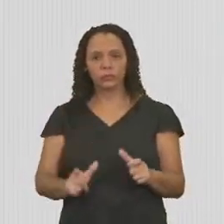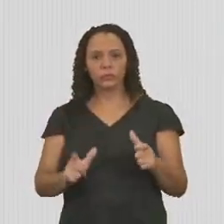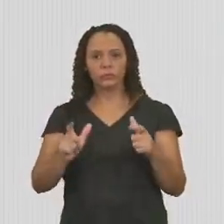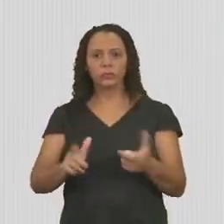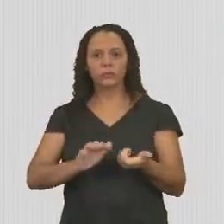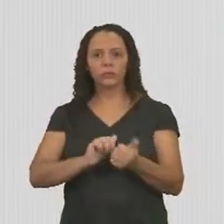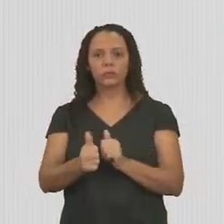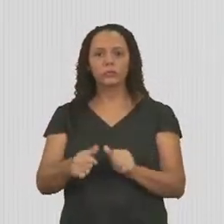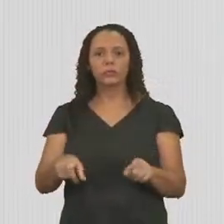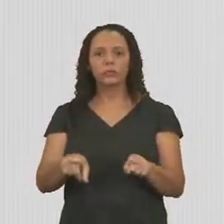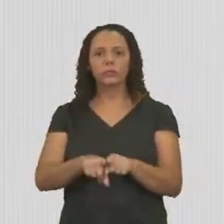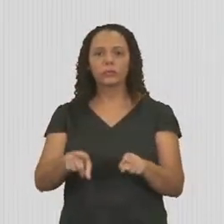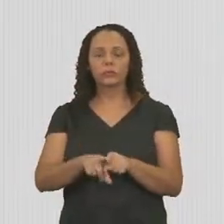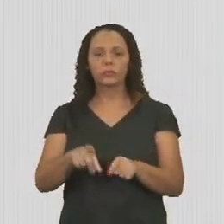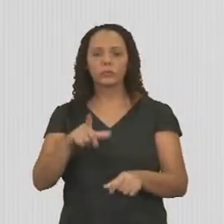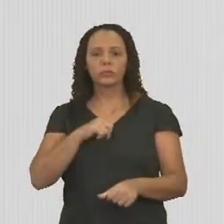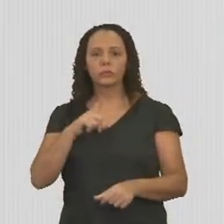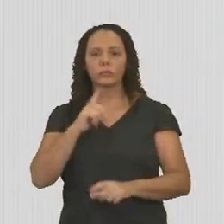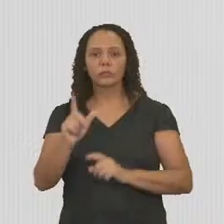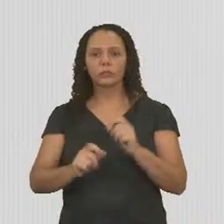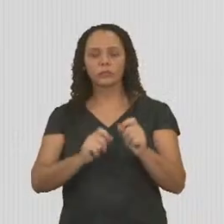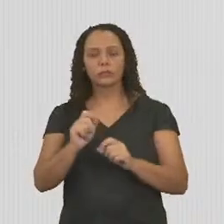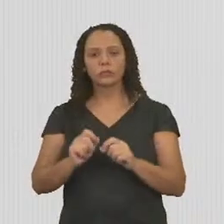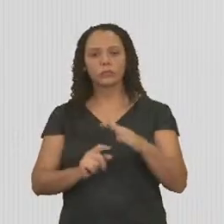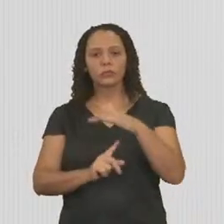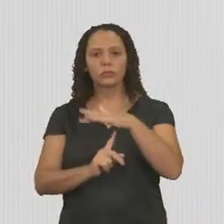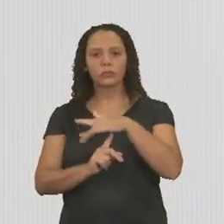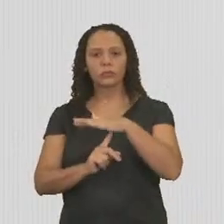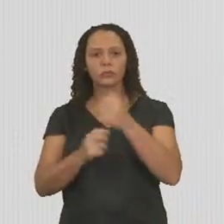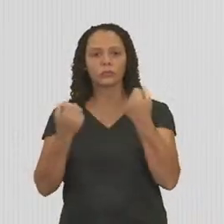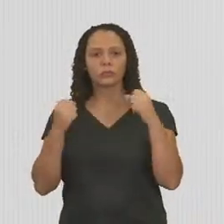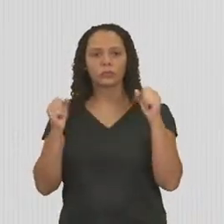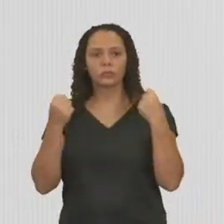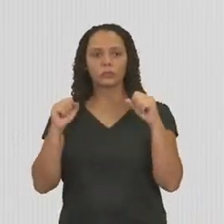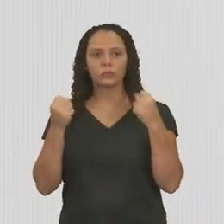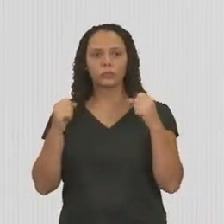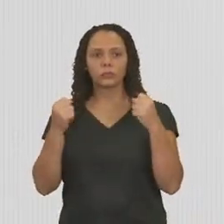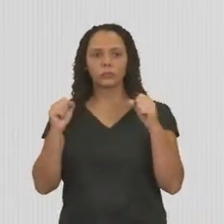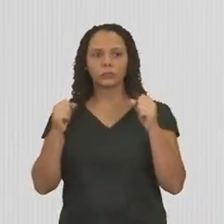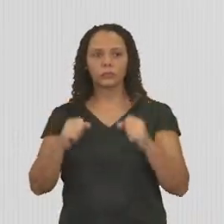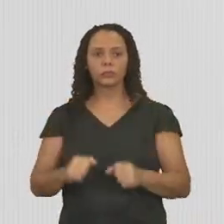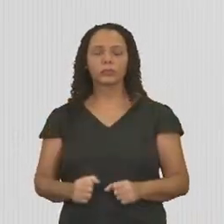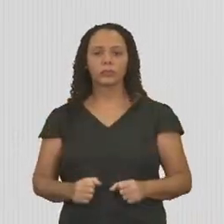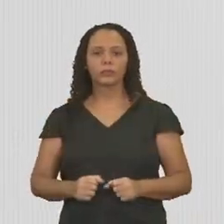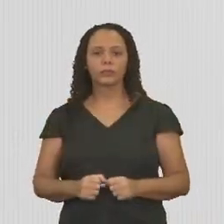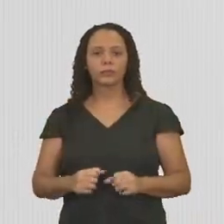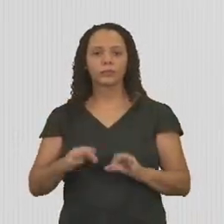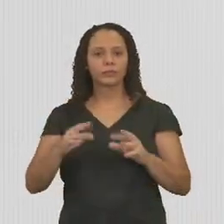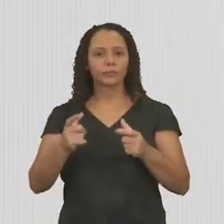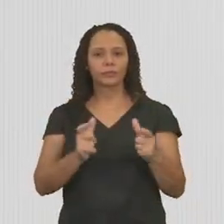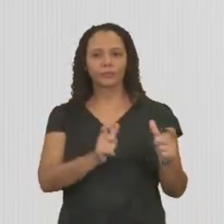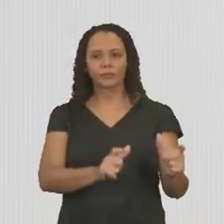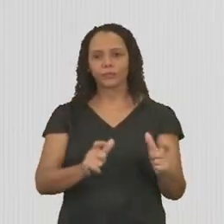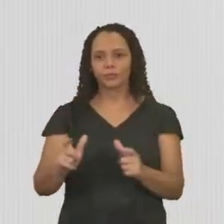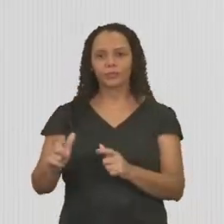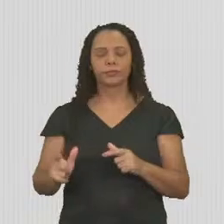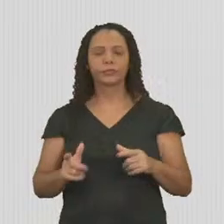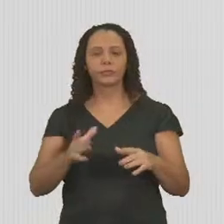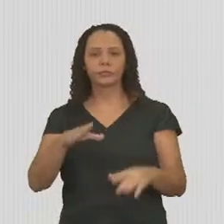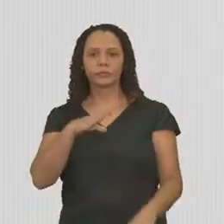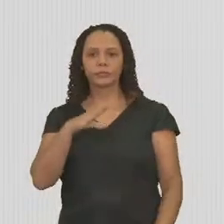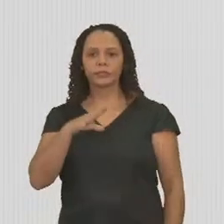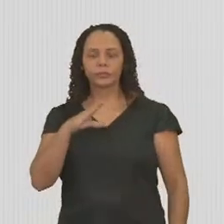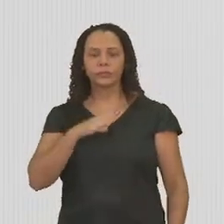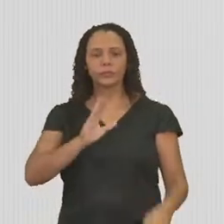também tem ali uma academia ao ar livre. Não só esse espaço, mas todos os espaços da nossa cidade. Secap tem campo que